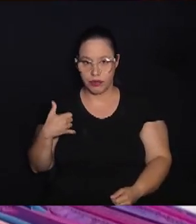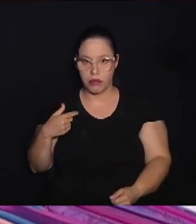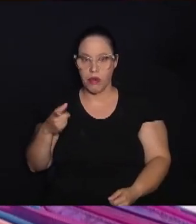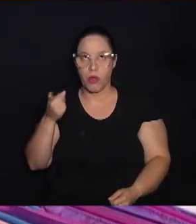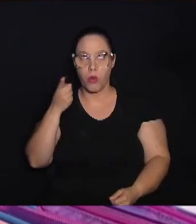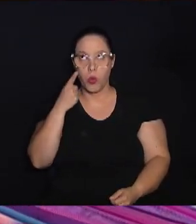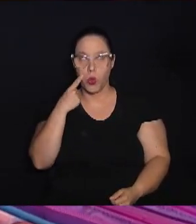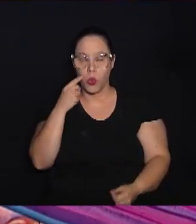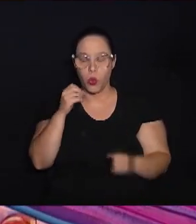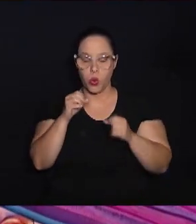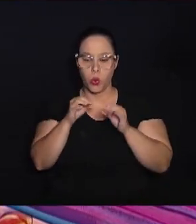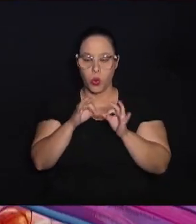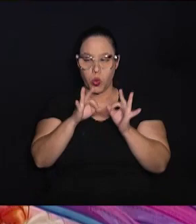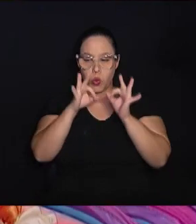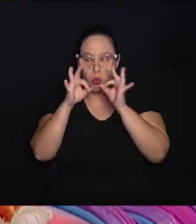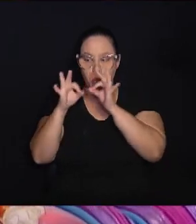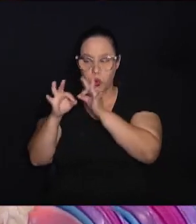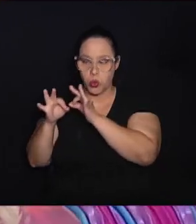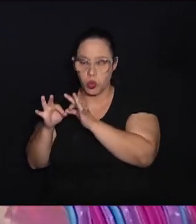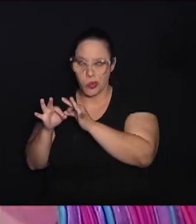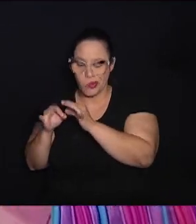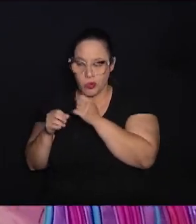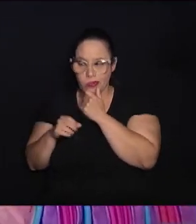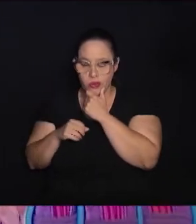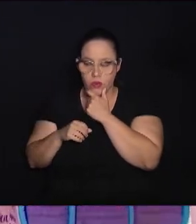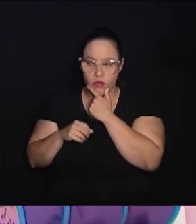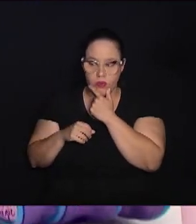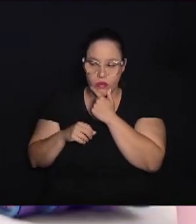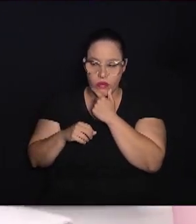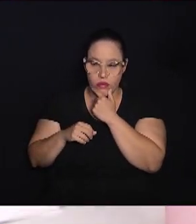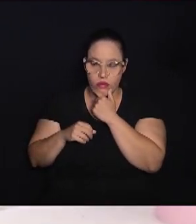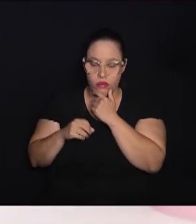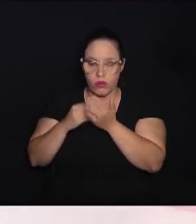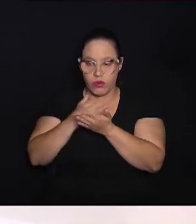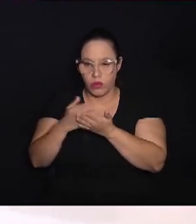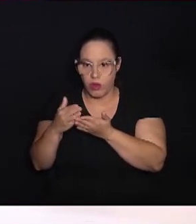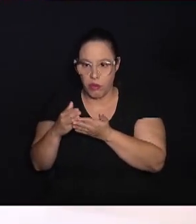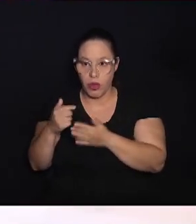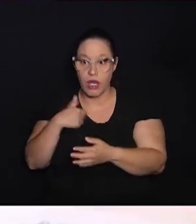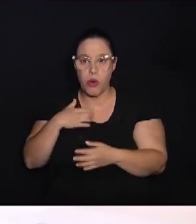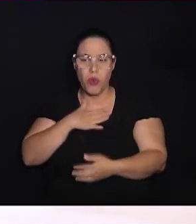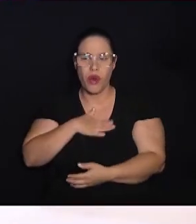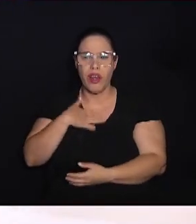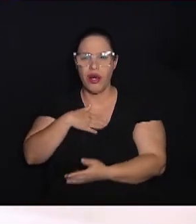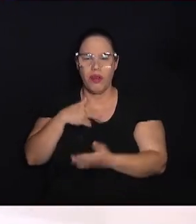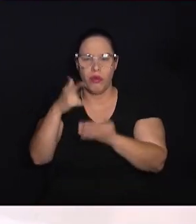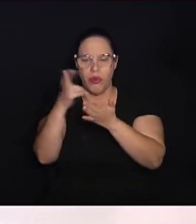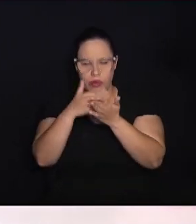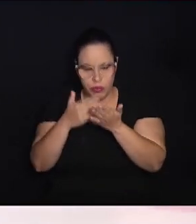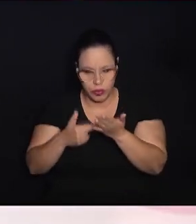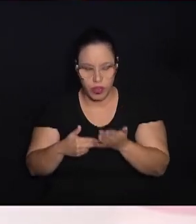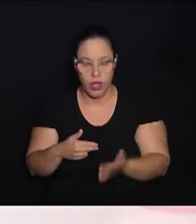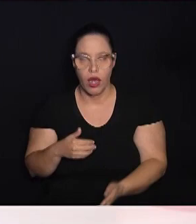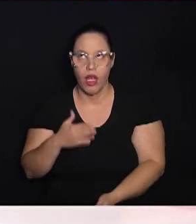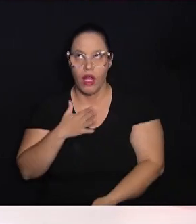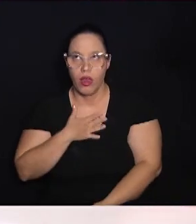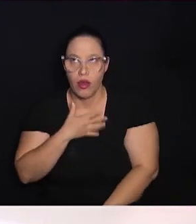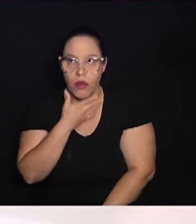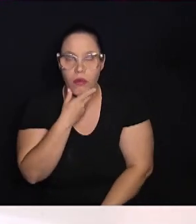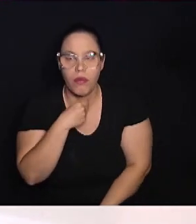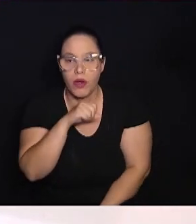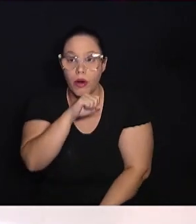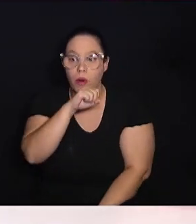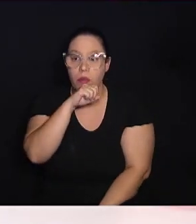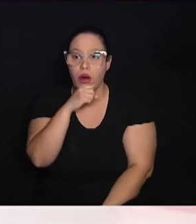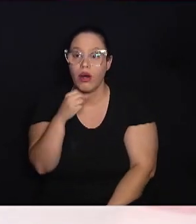escola ele me perguntou se eu queria começar a desenhar porque eu já era muito apaixonada por desenho daí eu comecei a